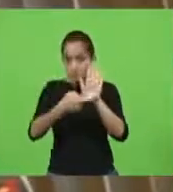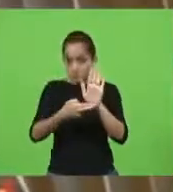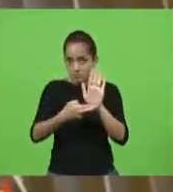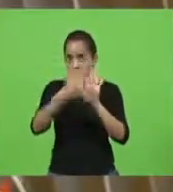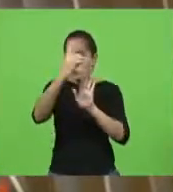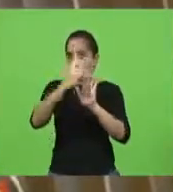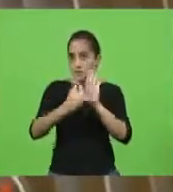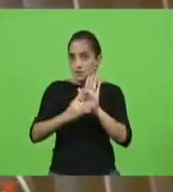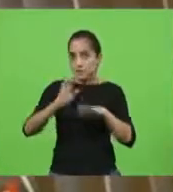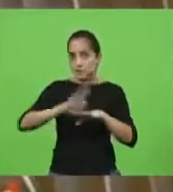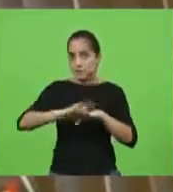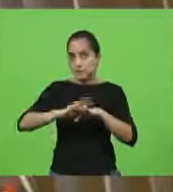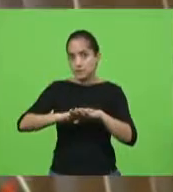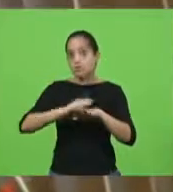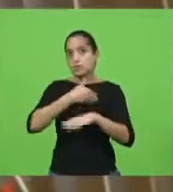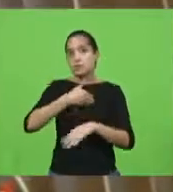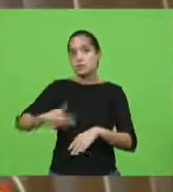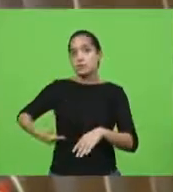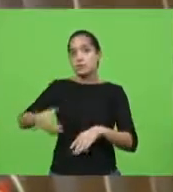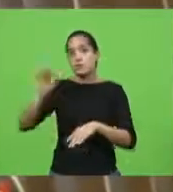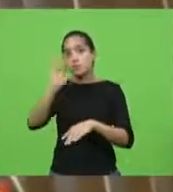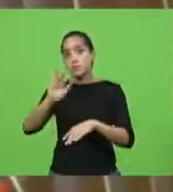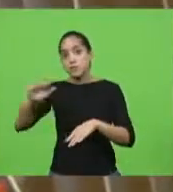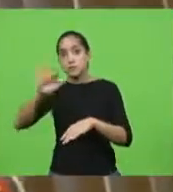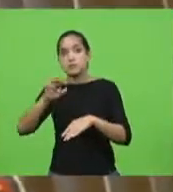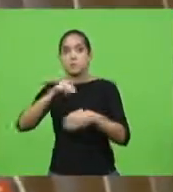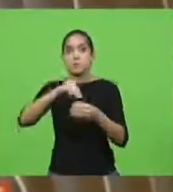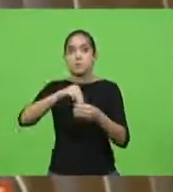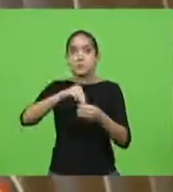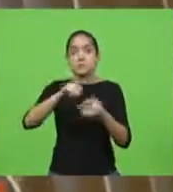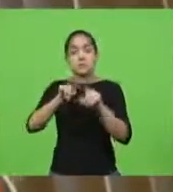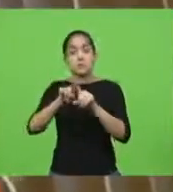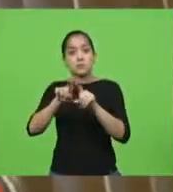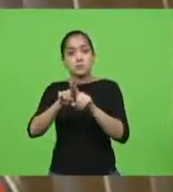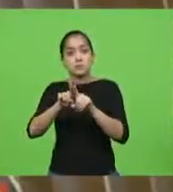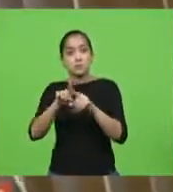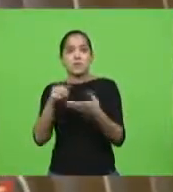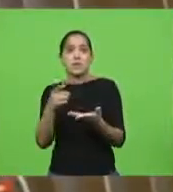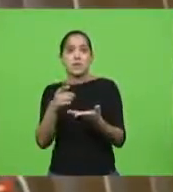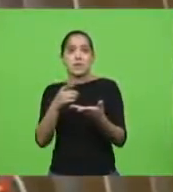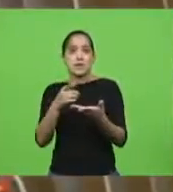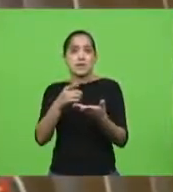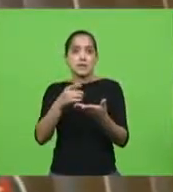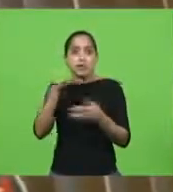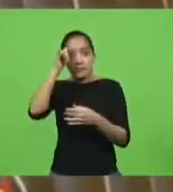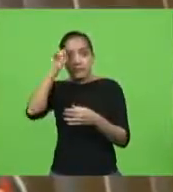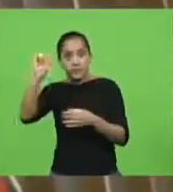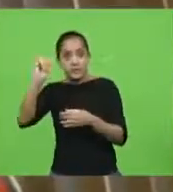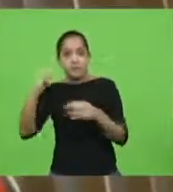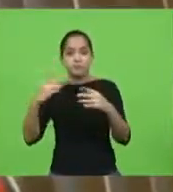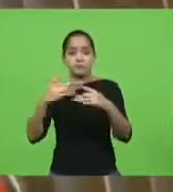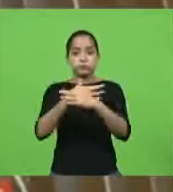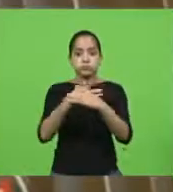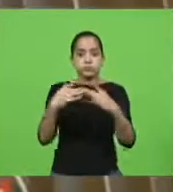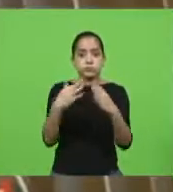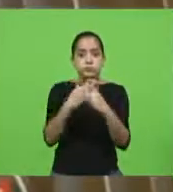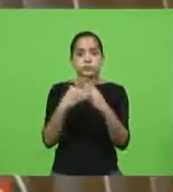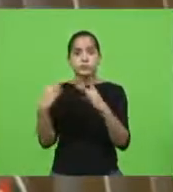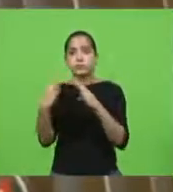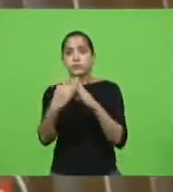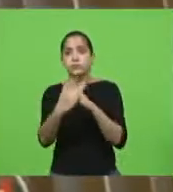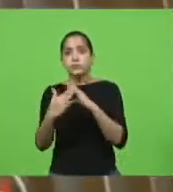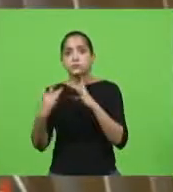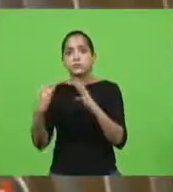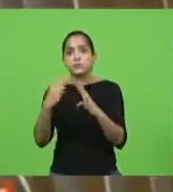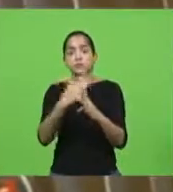governo estadual, nos decretos municipais, né? Buscando coibir a aglomeração, né? Fazer com que as pessoas transmitam o